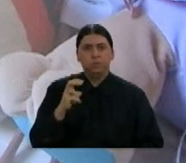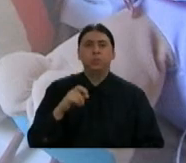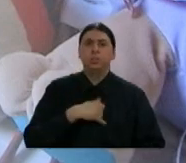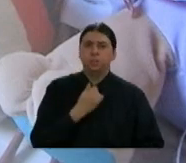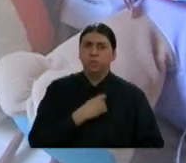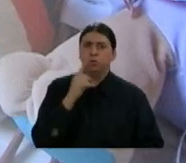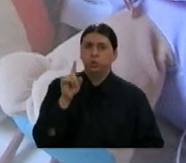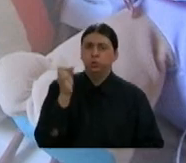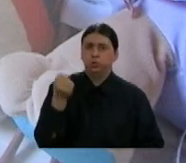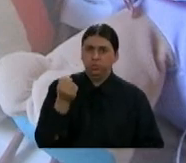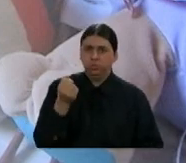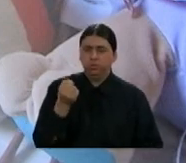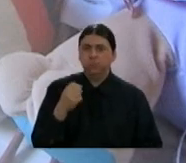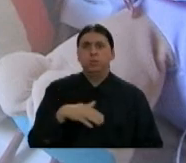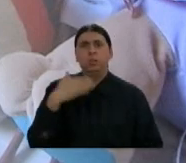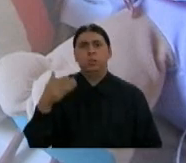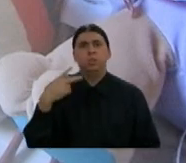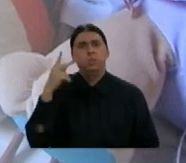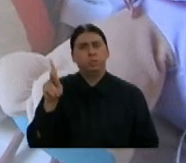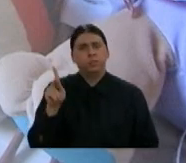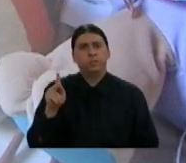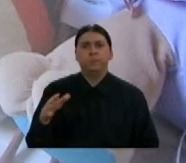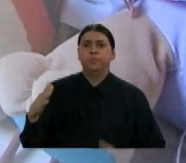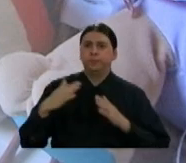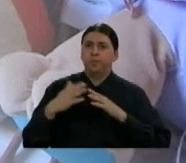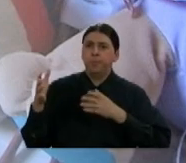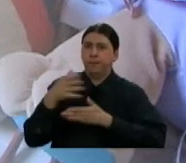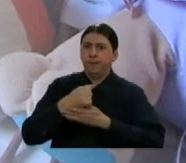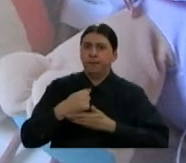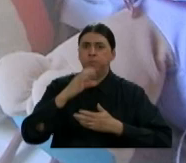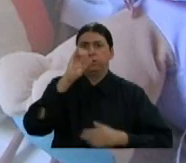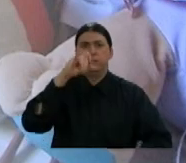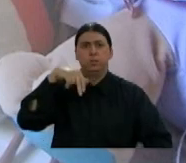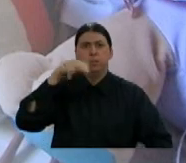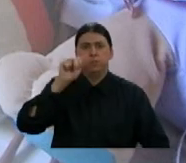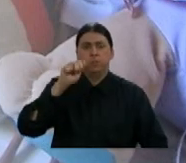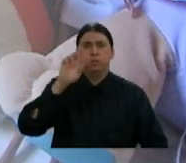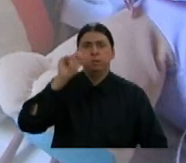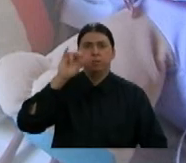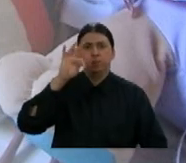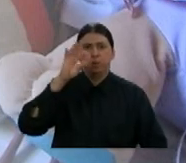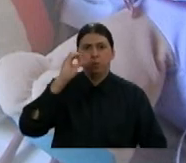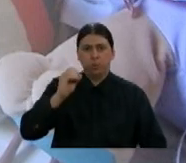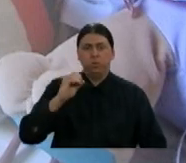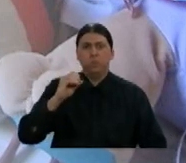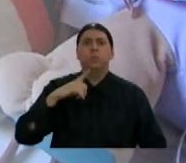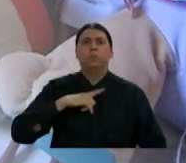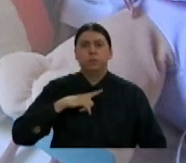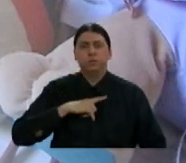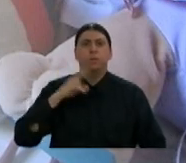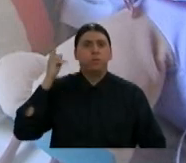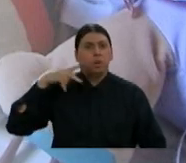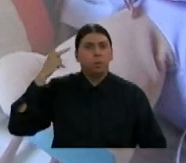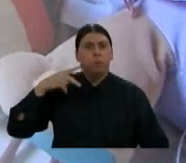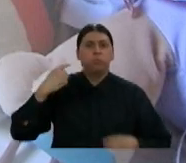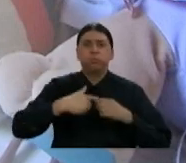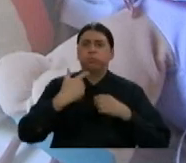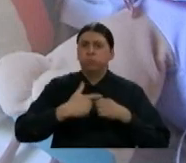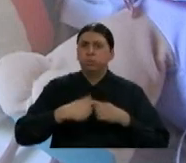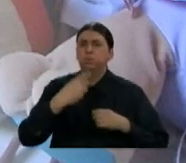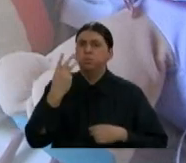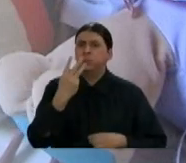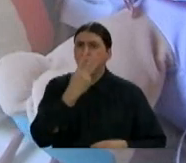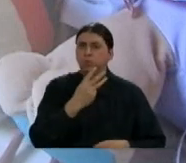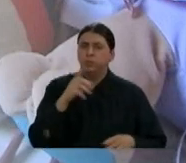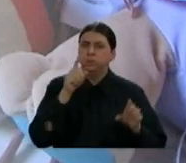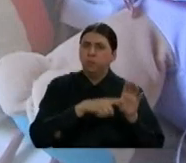18 anos além disso no abrigo cisne branco que administram em viamão houve 33 reintegrações familiares